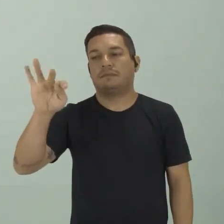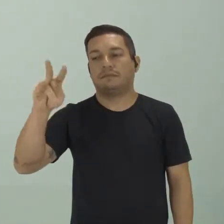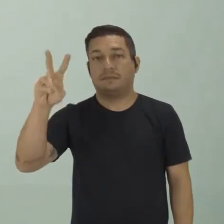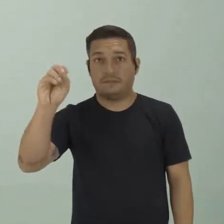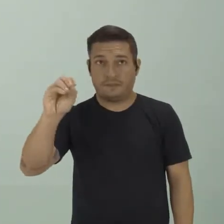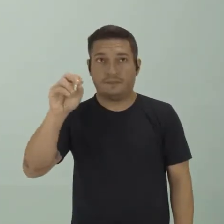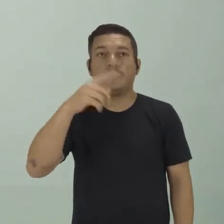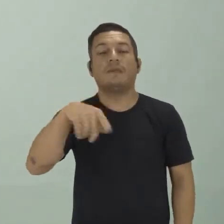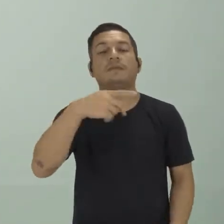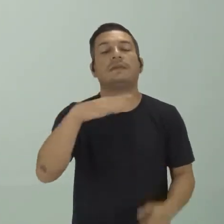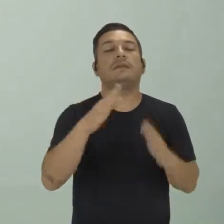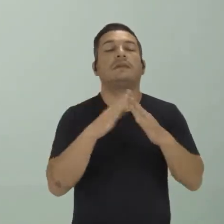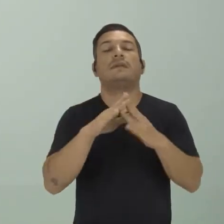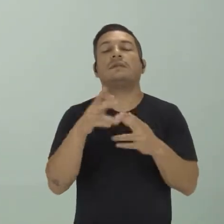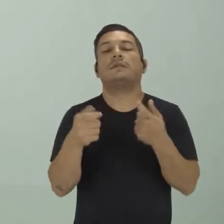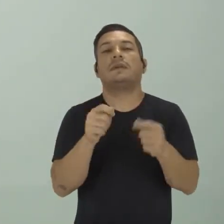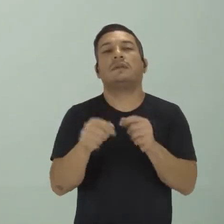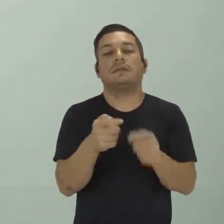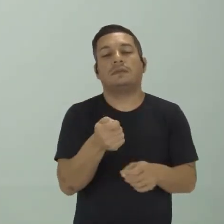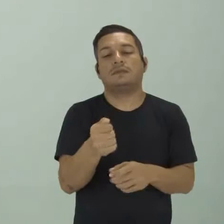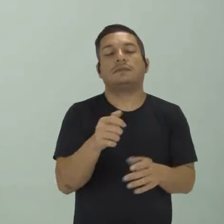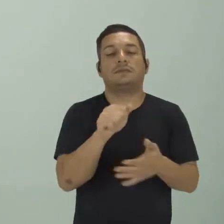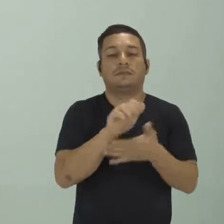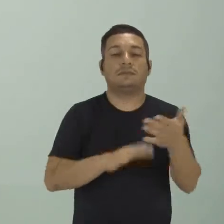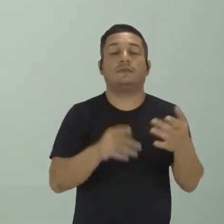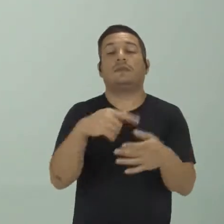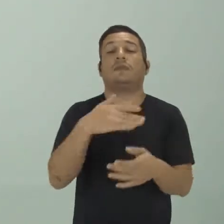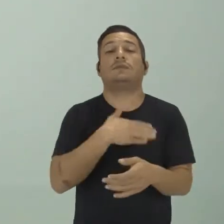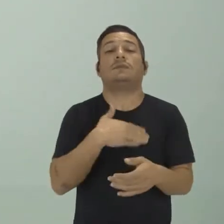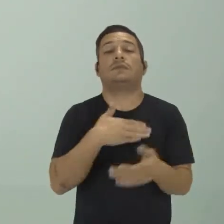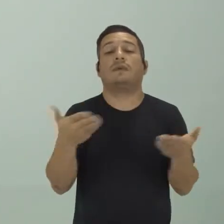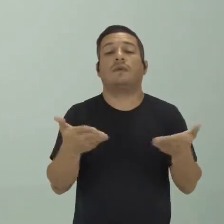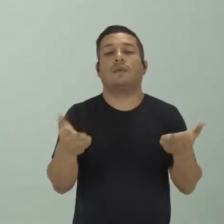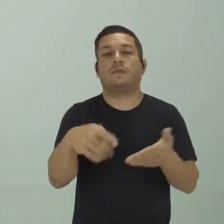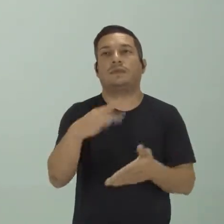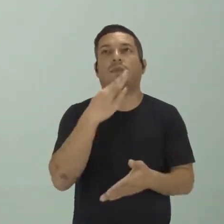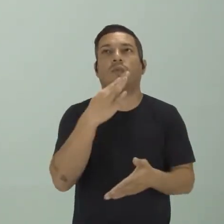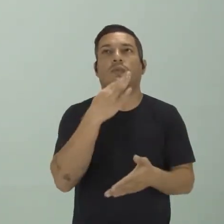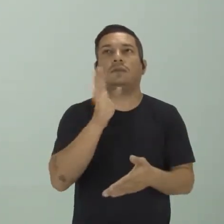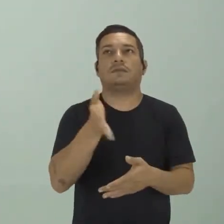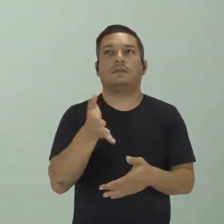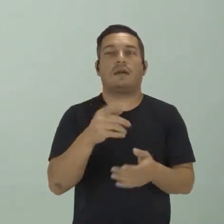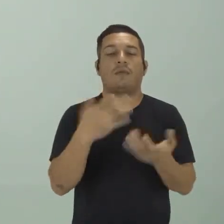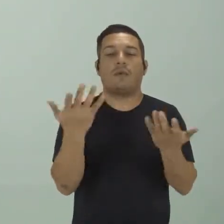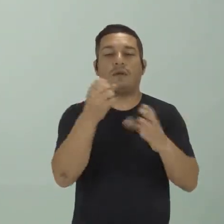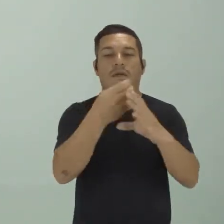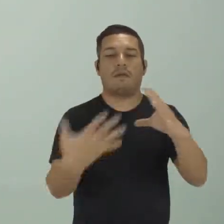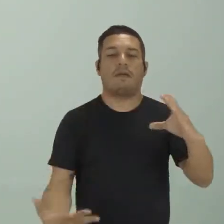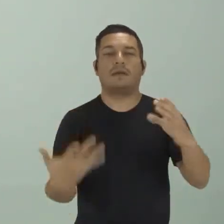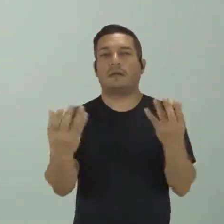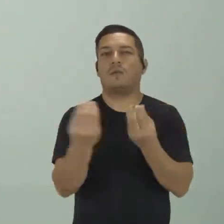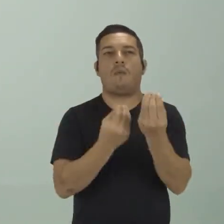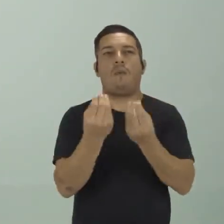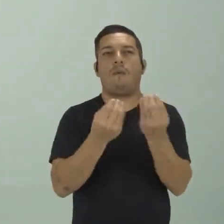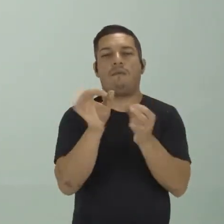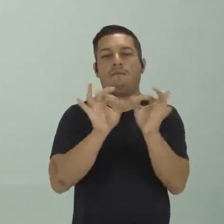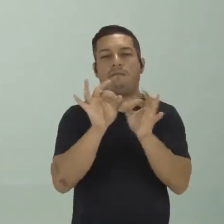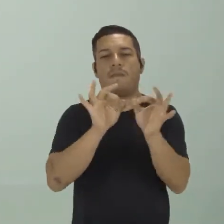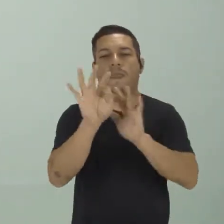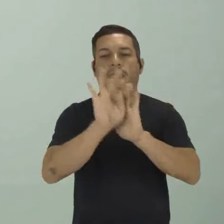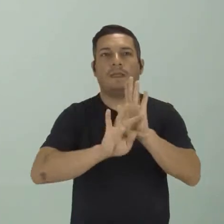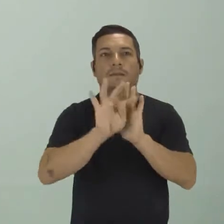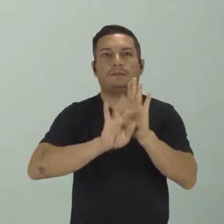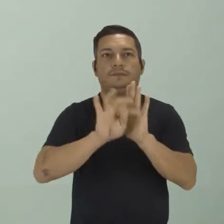você que está em casa, eu quero deixar uma atividade. Eu gostaria que agora que você já conhece quais são as características, como é que se estrutura o